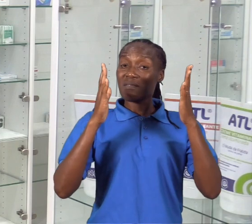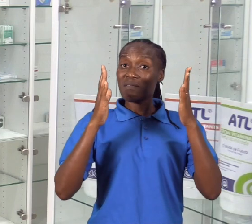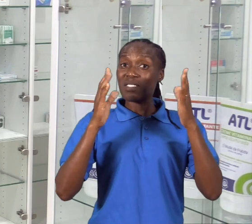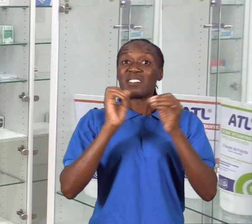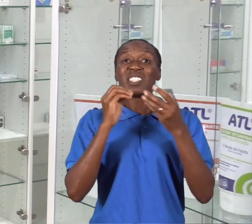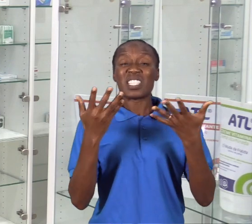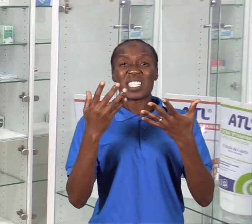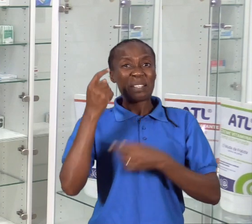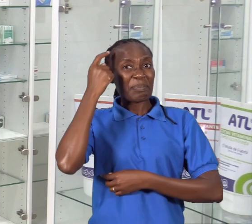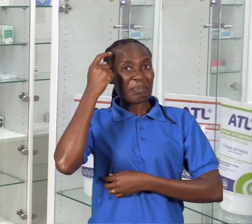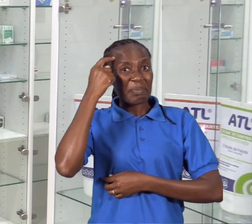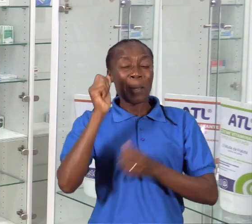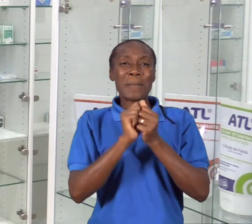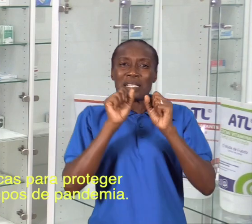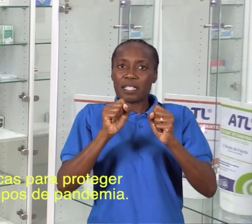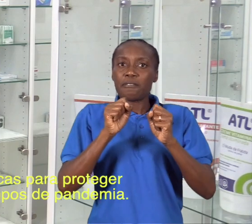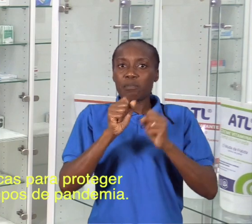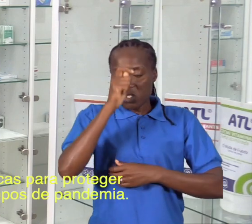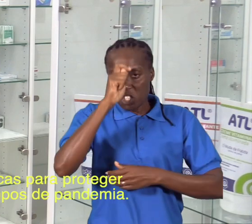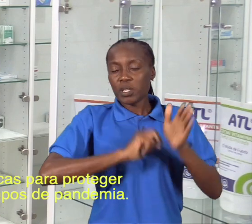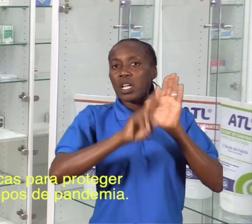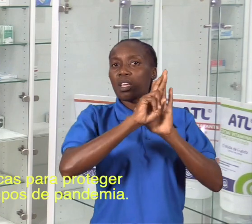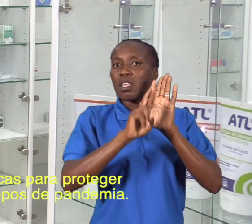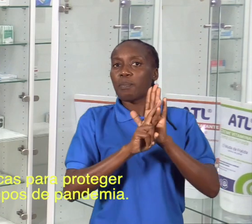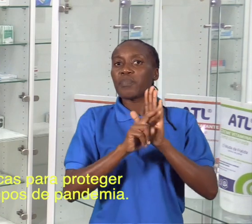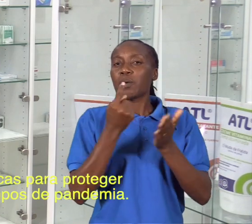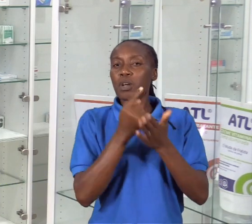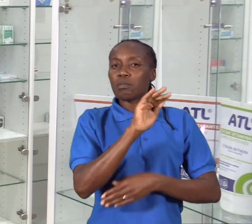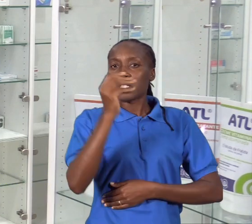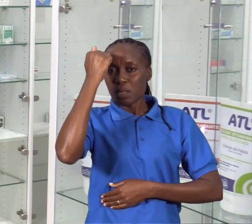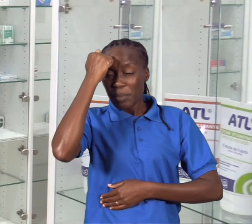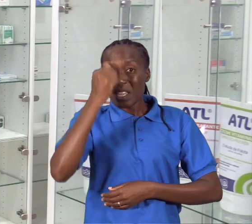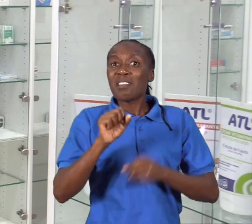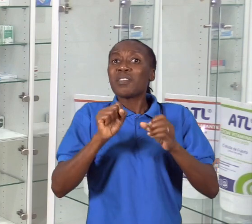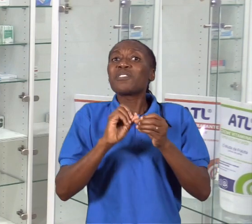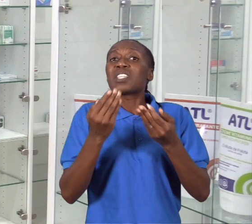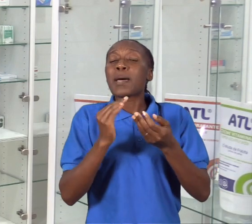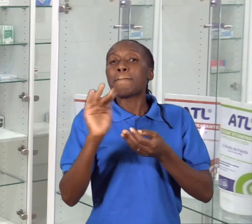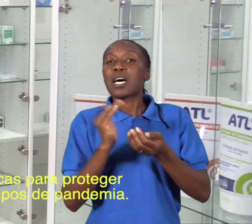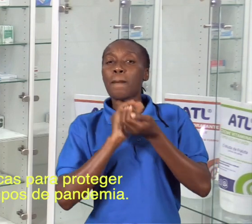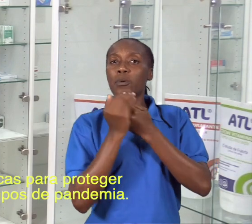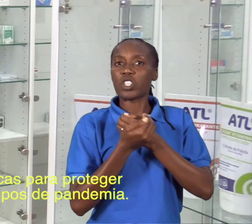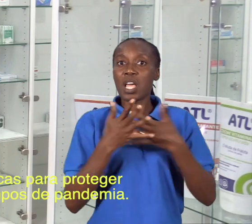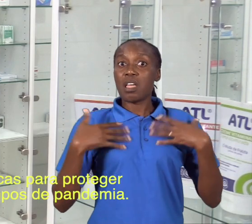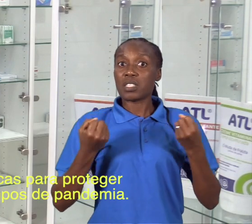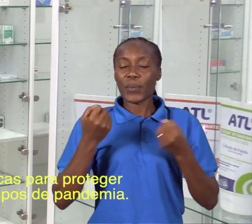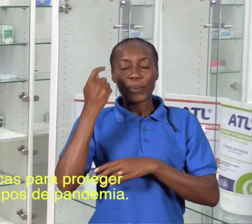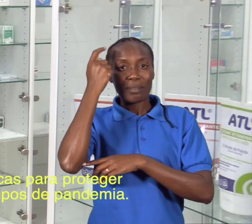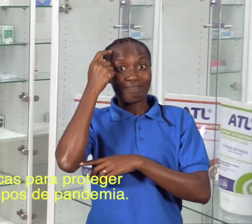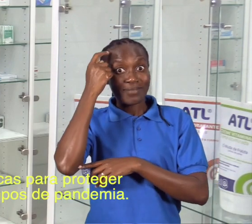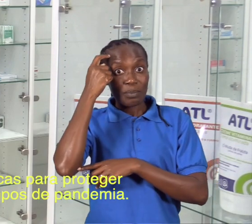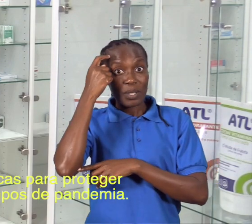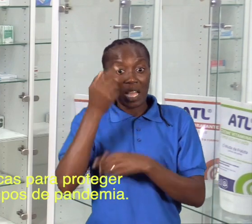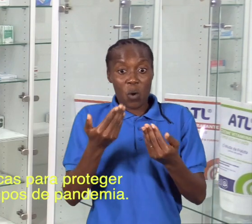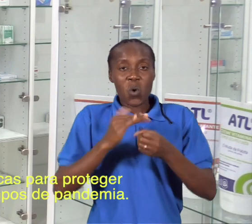custo sobre a nossa saúde mental. Confira a seguir algumas dicas e saiba o que é que podemos fazer para proteger a nossa